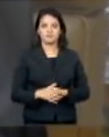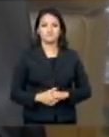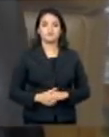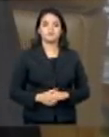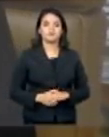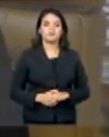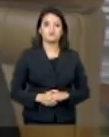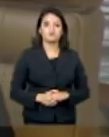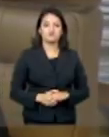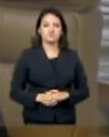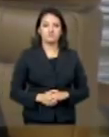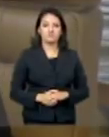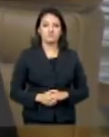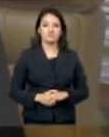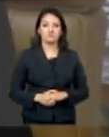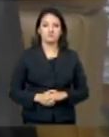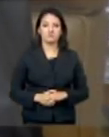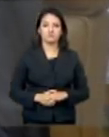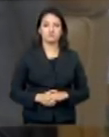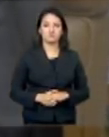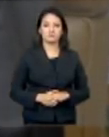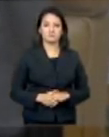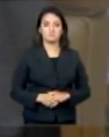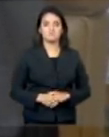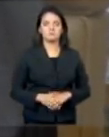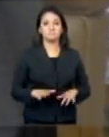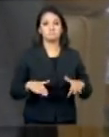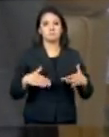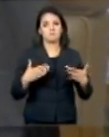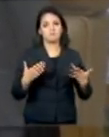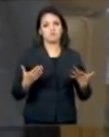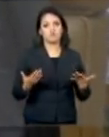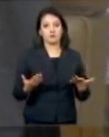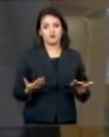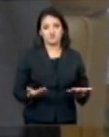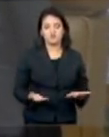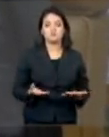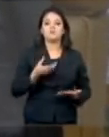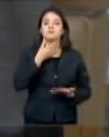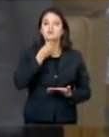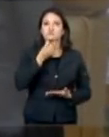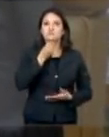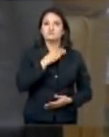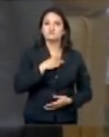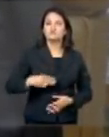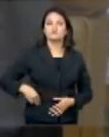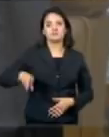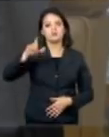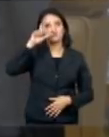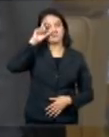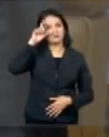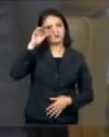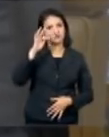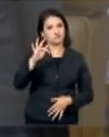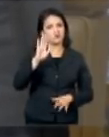a esse respeito o eminente ministro é luiz edson fachin de seu douto voto é